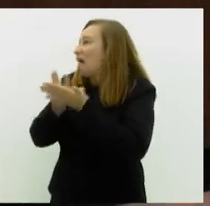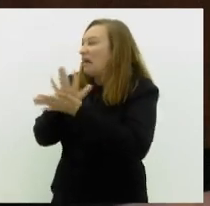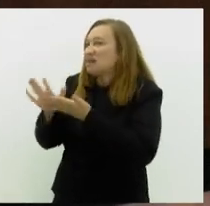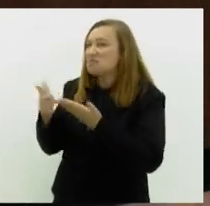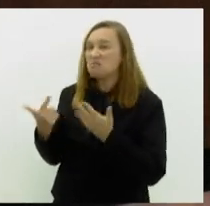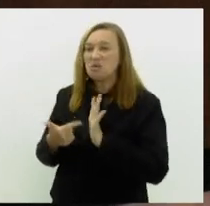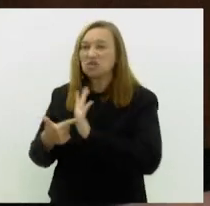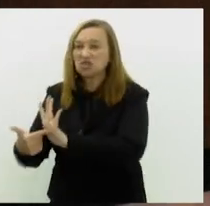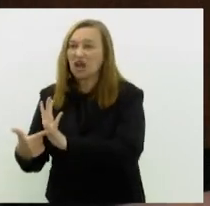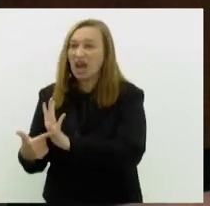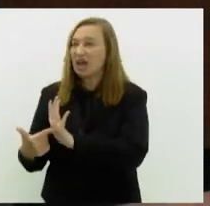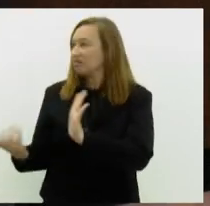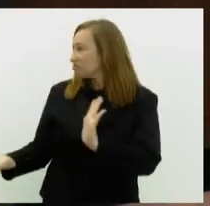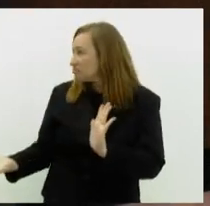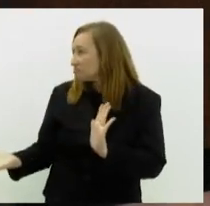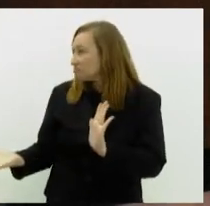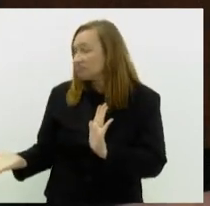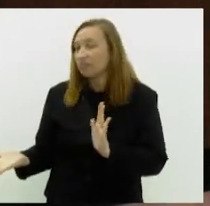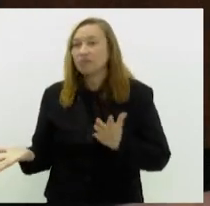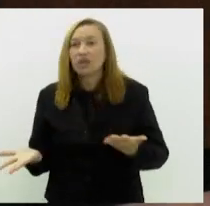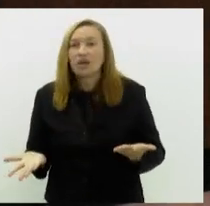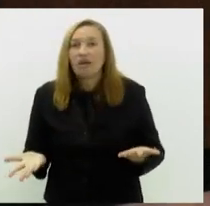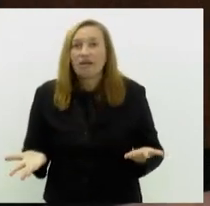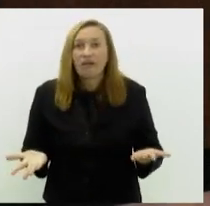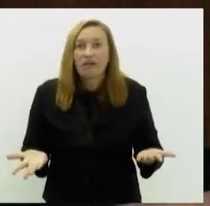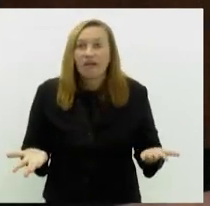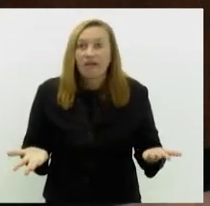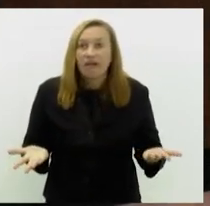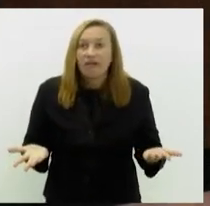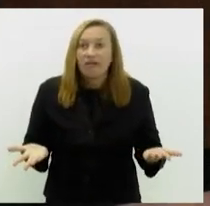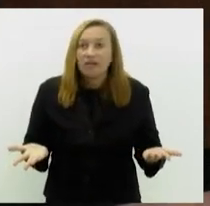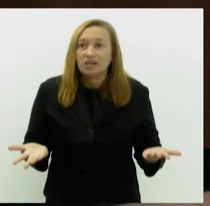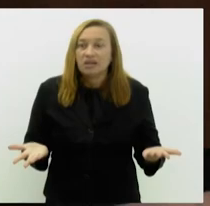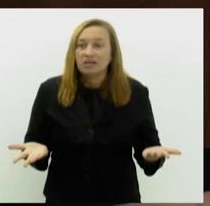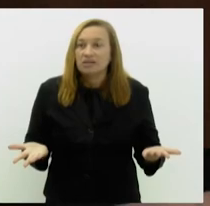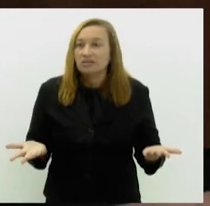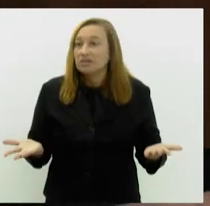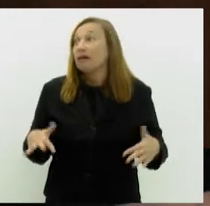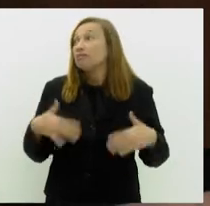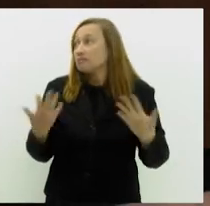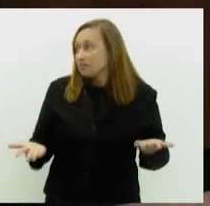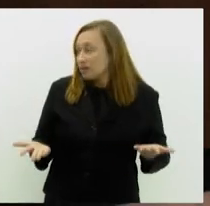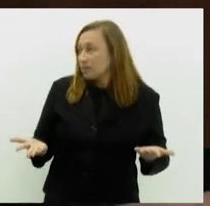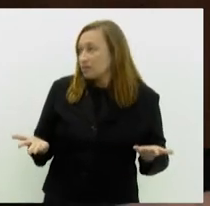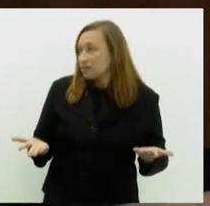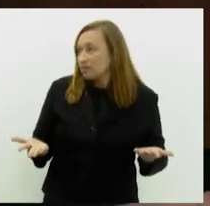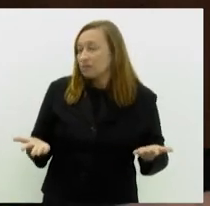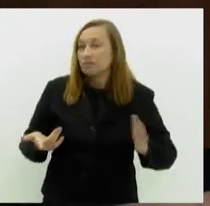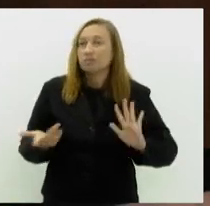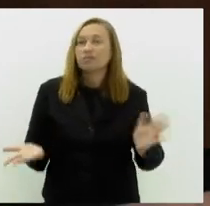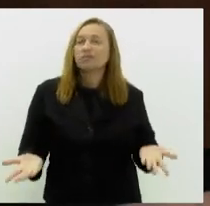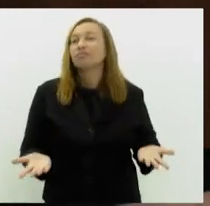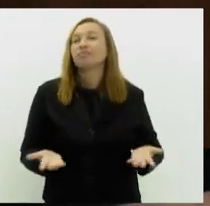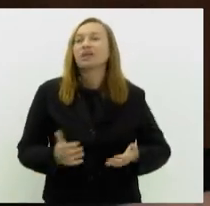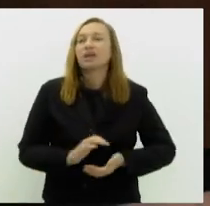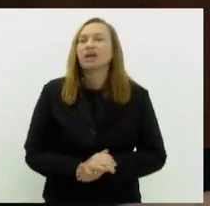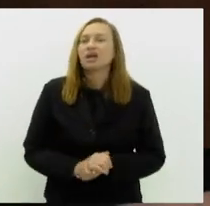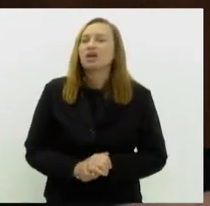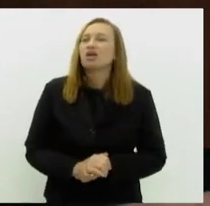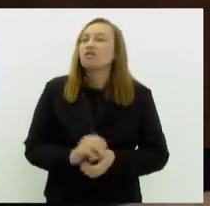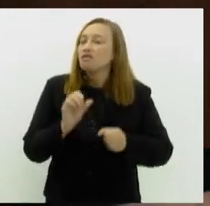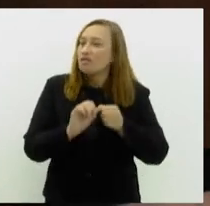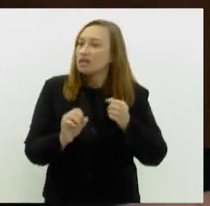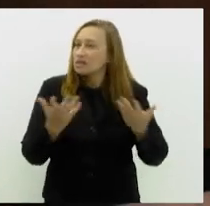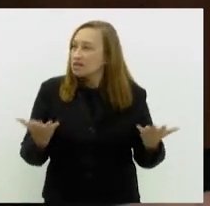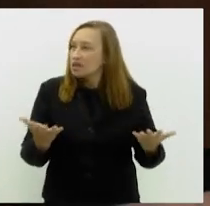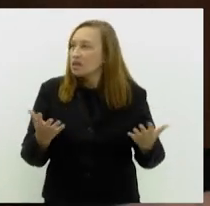mesma e contra a sua, talvez, o seu estrelato. Então, aqui o meu repúdio em relação aos atos, mas fazendo